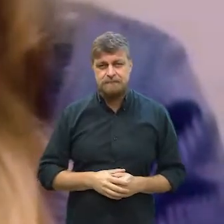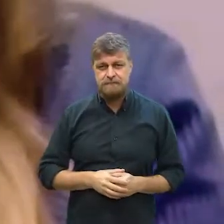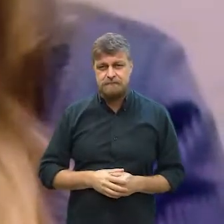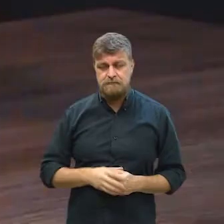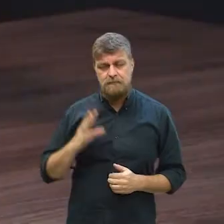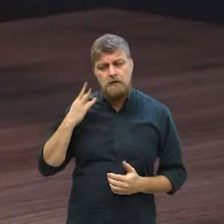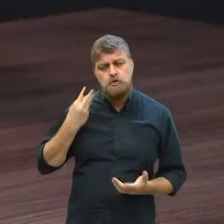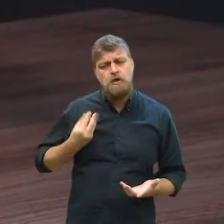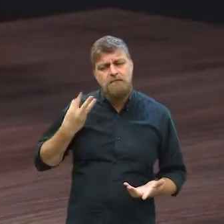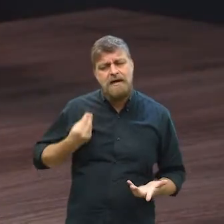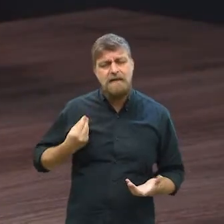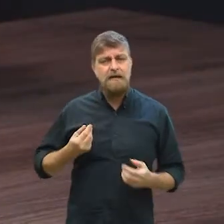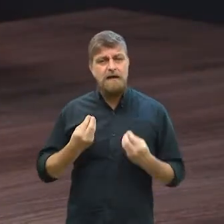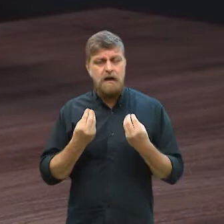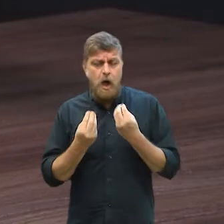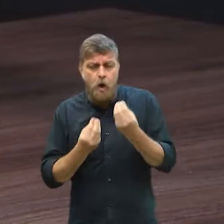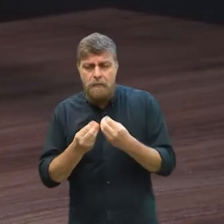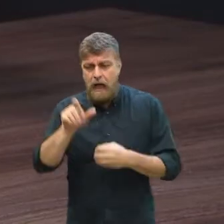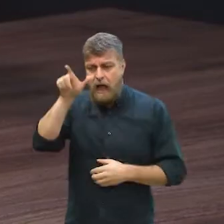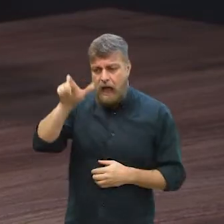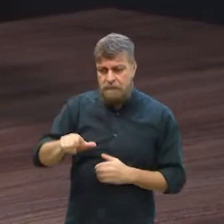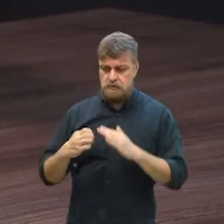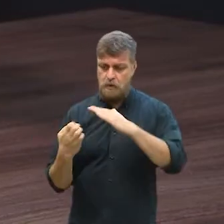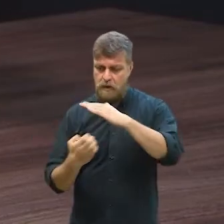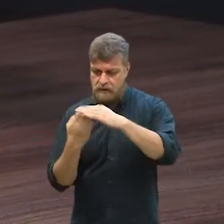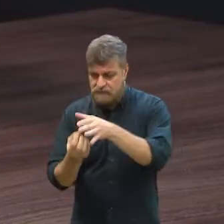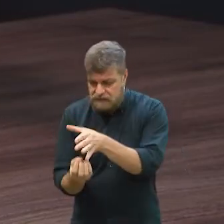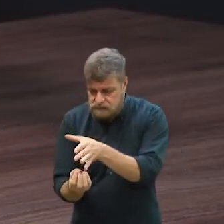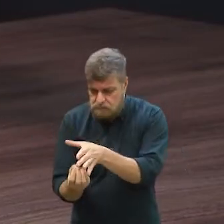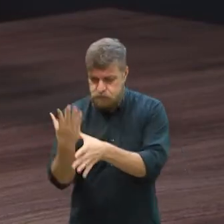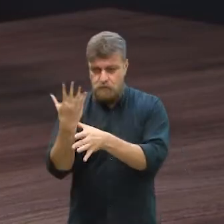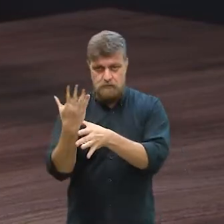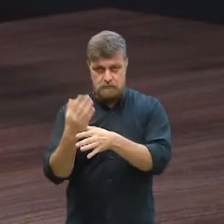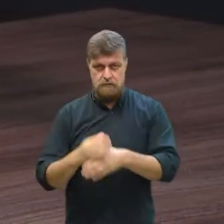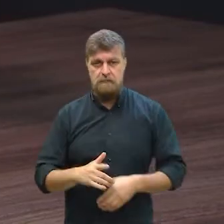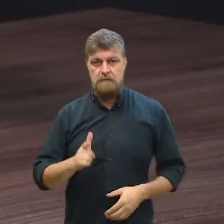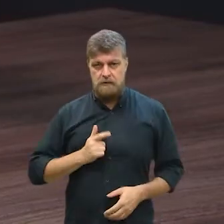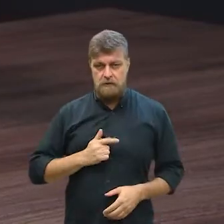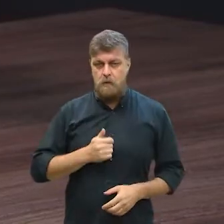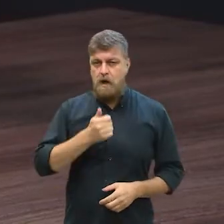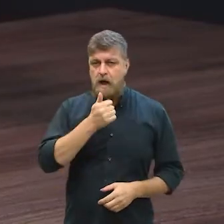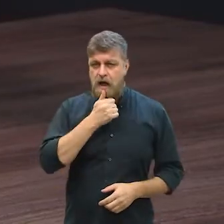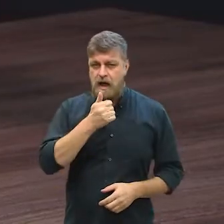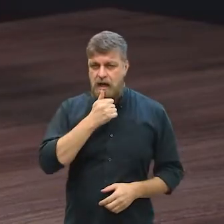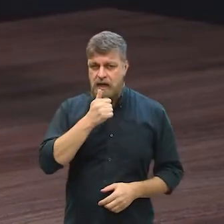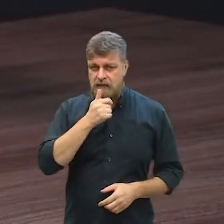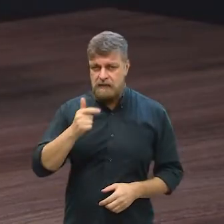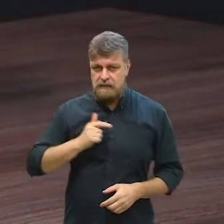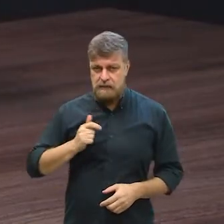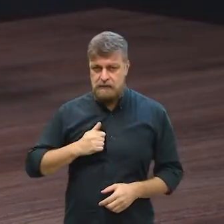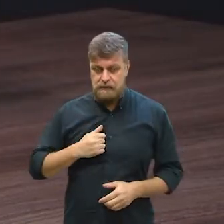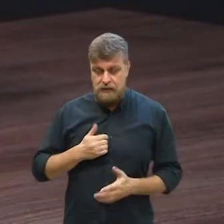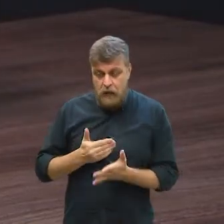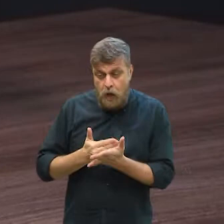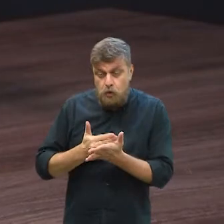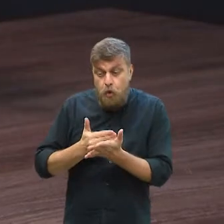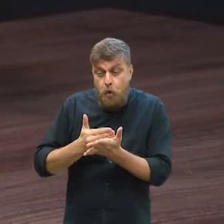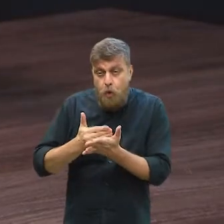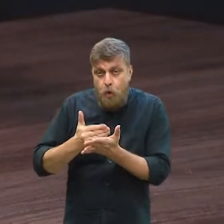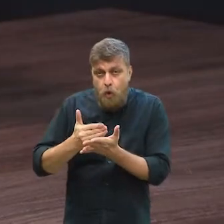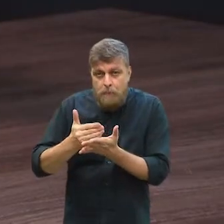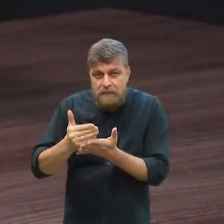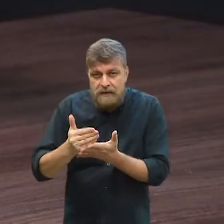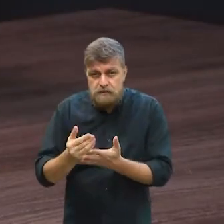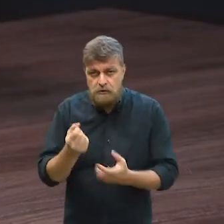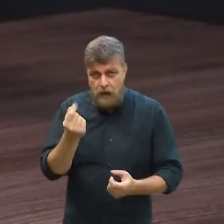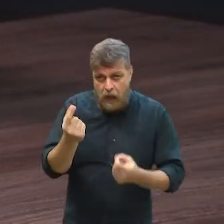né? Giovana, mas e aí? Essa pessoa abriu o seu negócio, né? A gente ainda pode dizer que está naquele primeiro